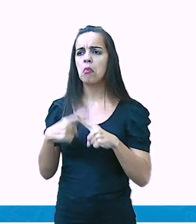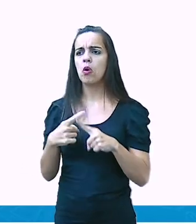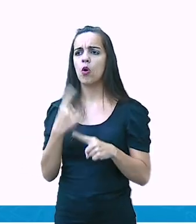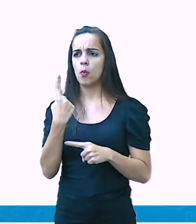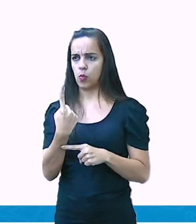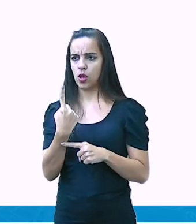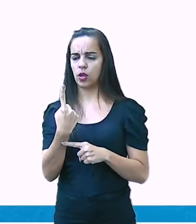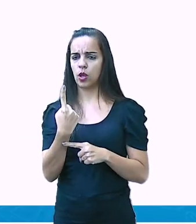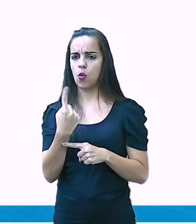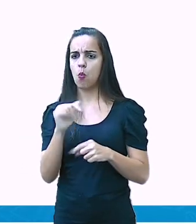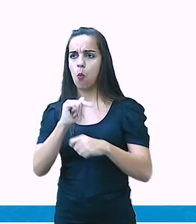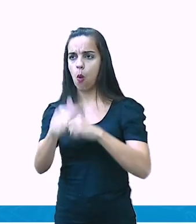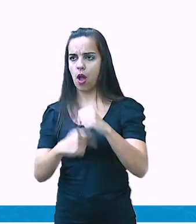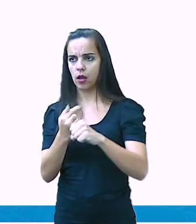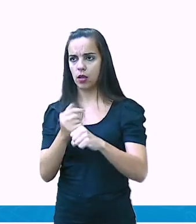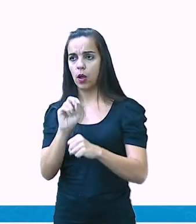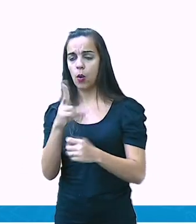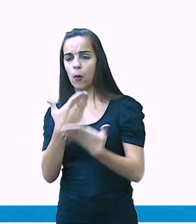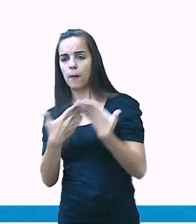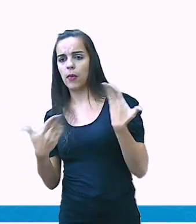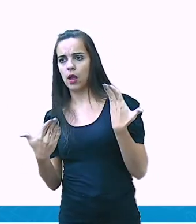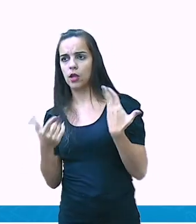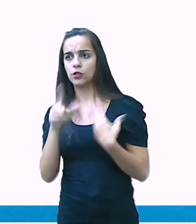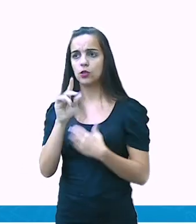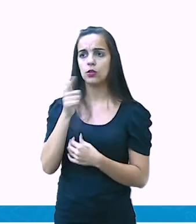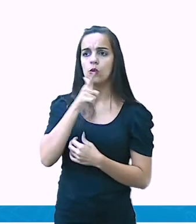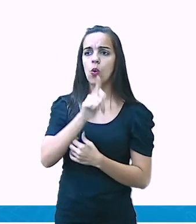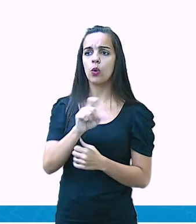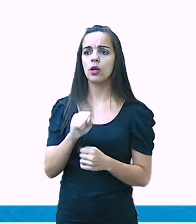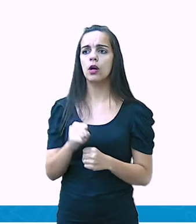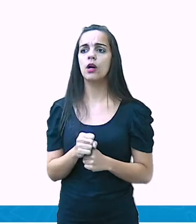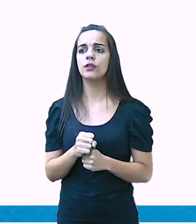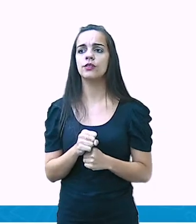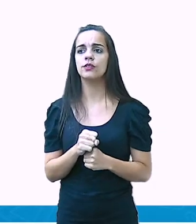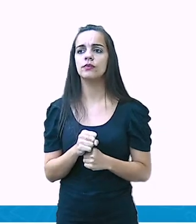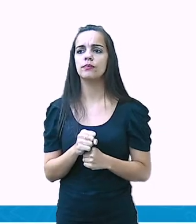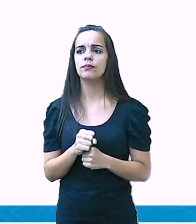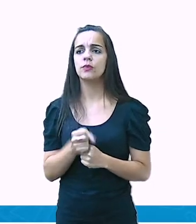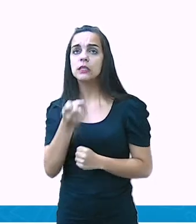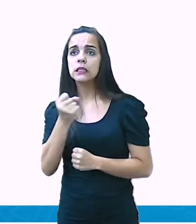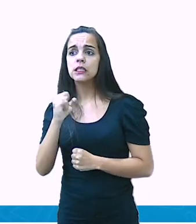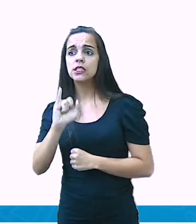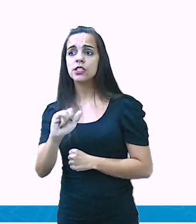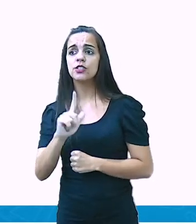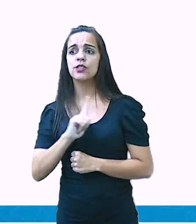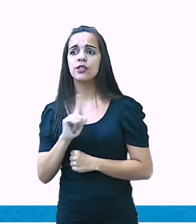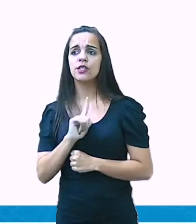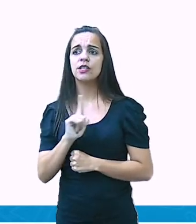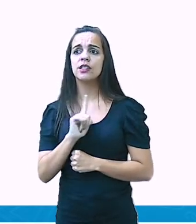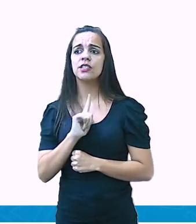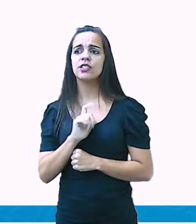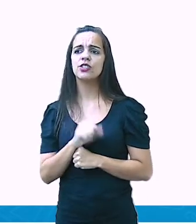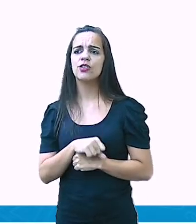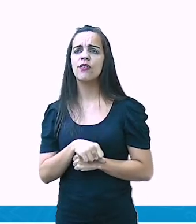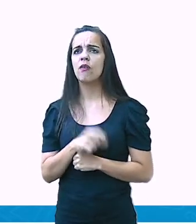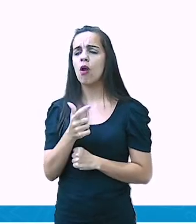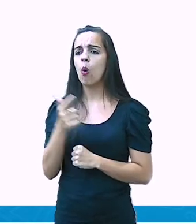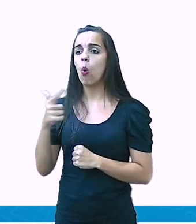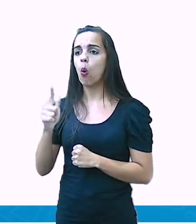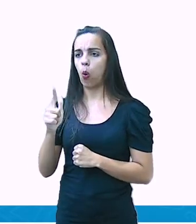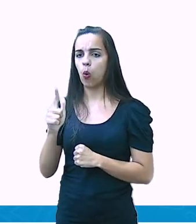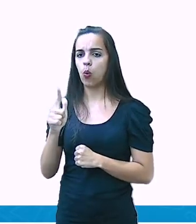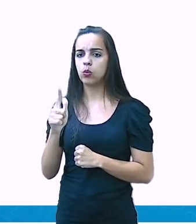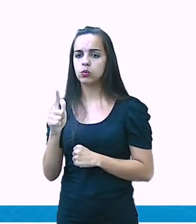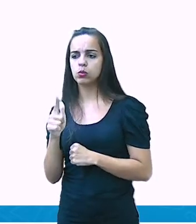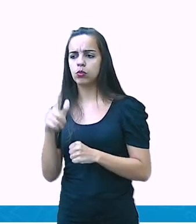ele só perde ou recebe elétron se tiver um outro disposto também a perder ou